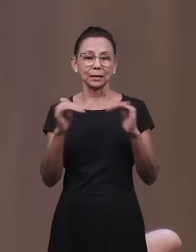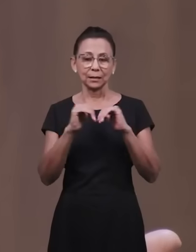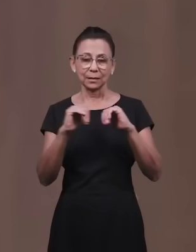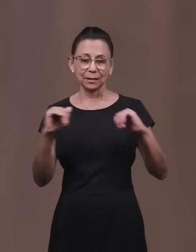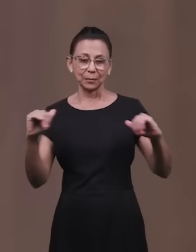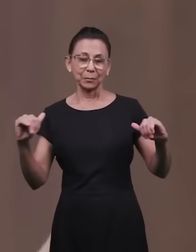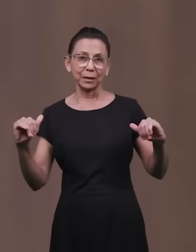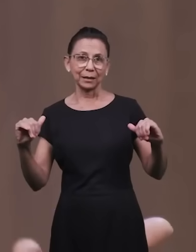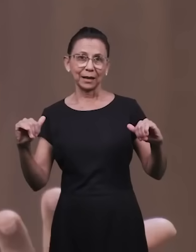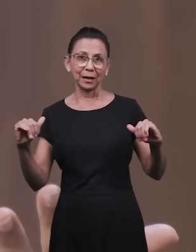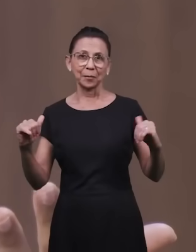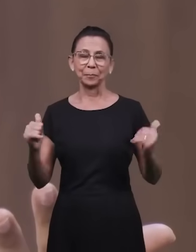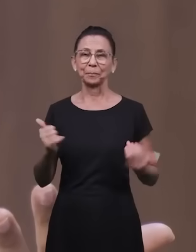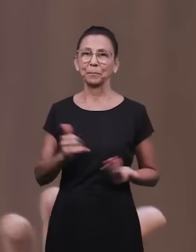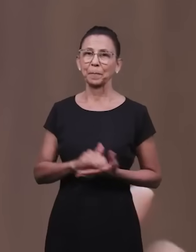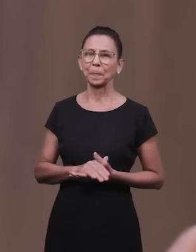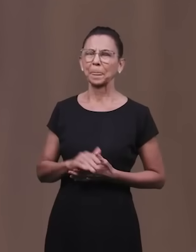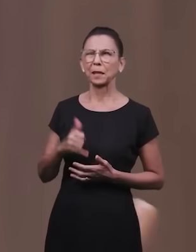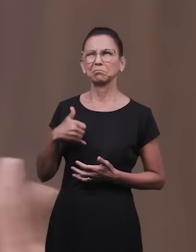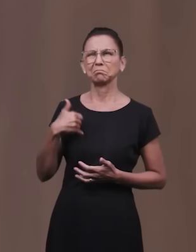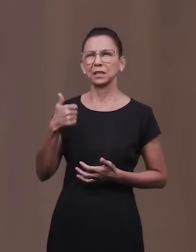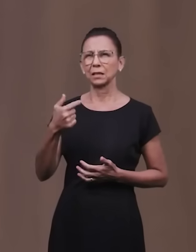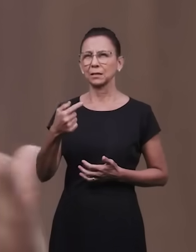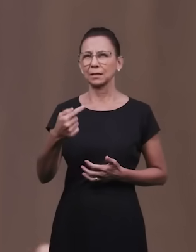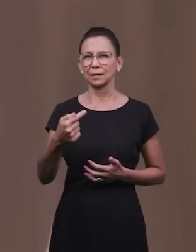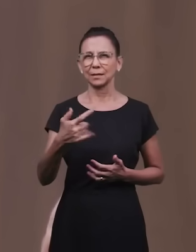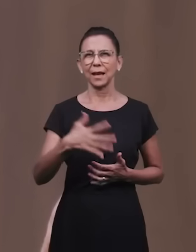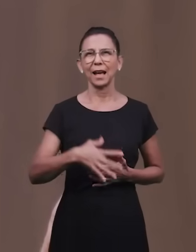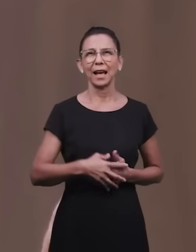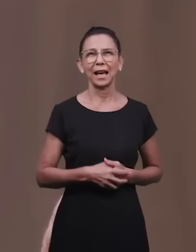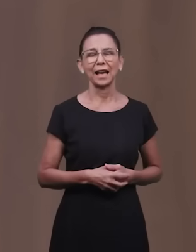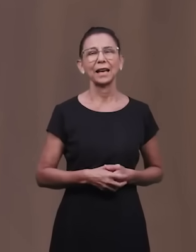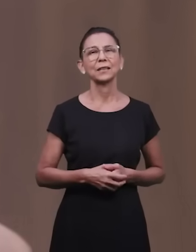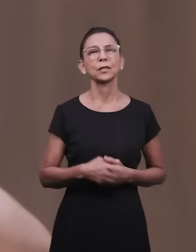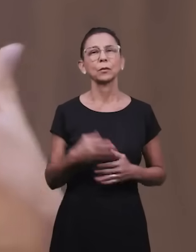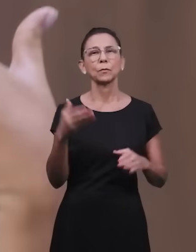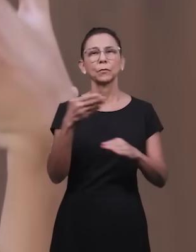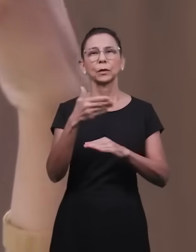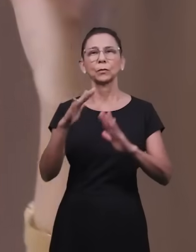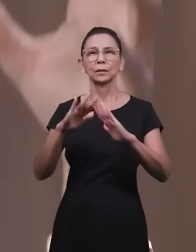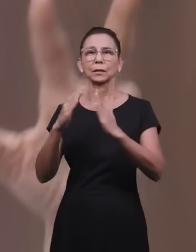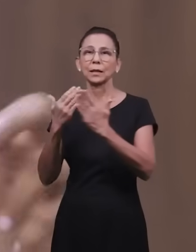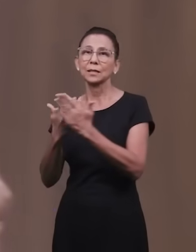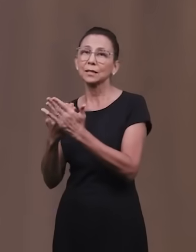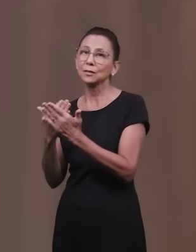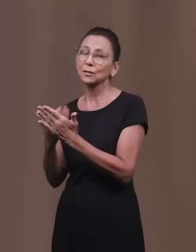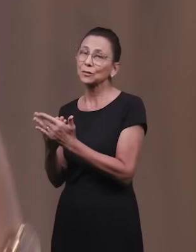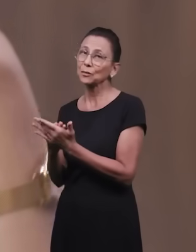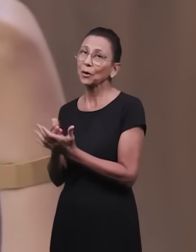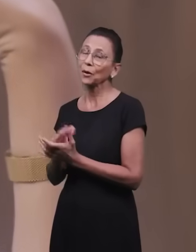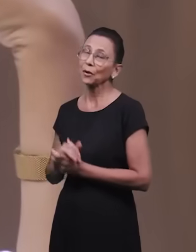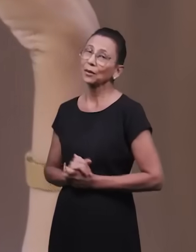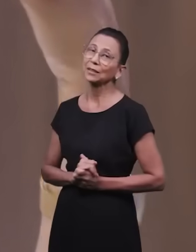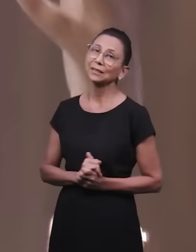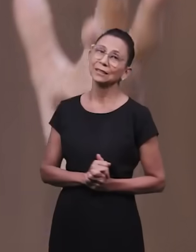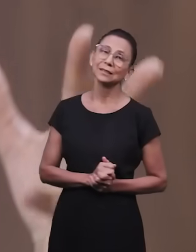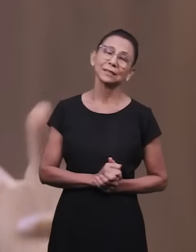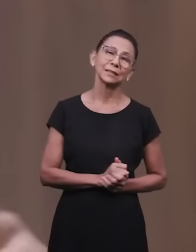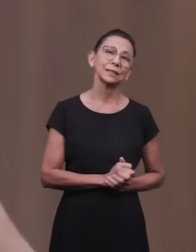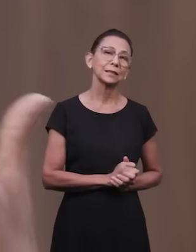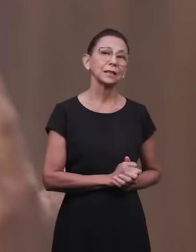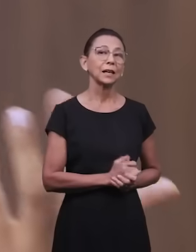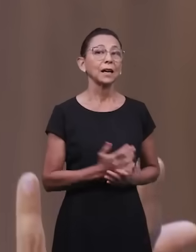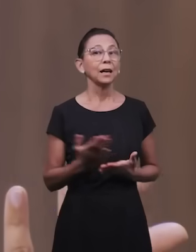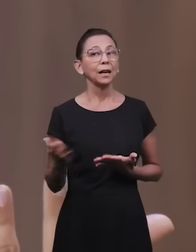muito na infância, que é a ansiedade de separação. Mais ou menos aos 7 anos, eles vão mais para a escola, ficam menos com